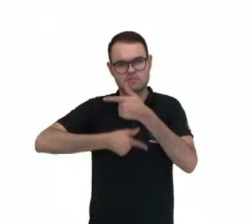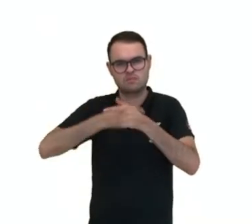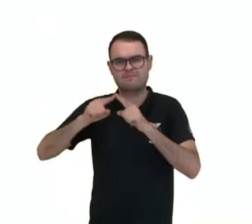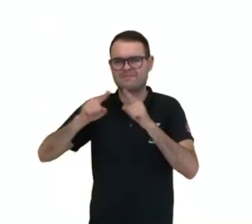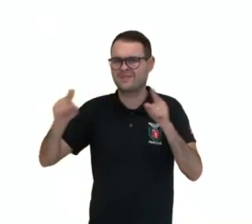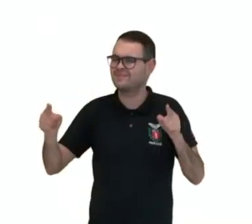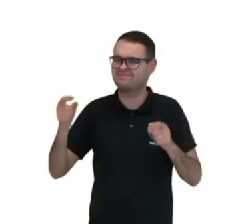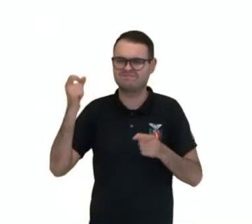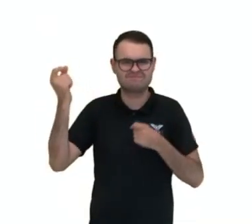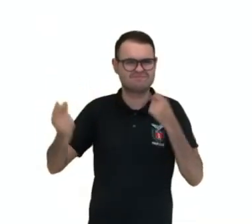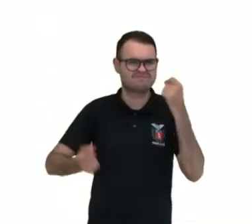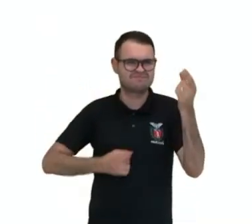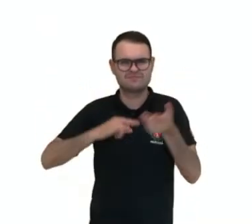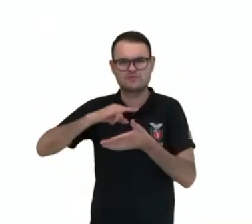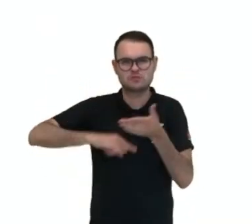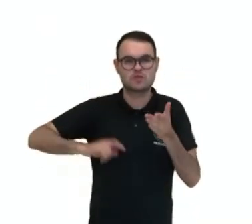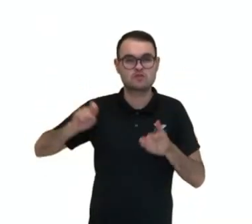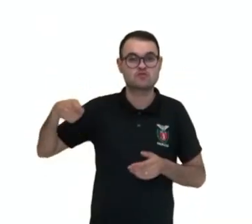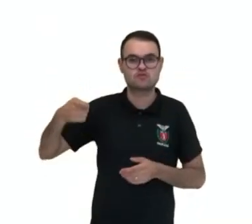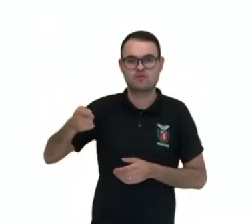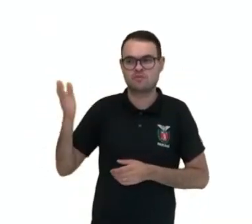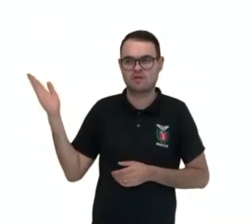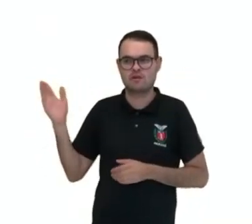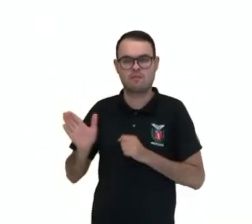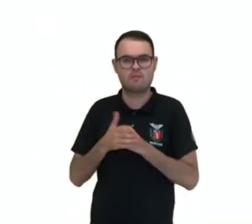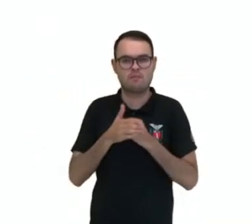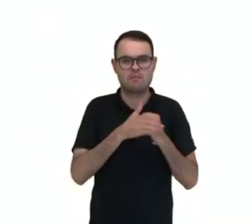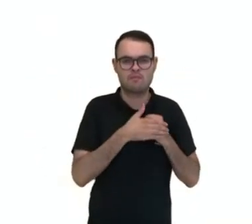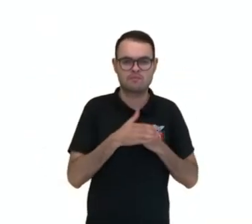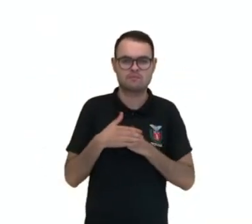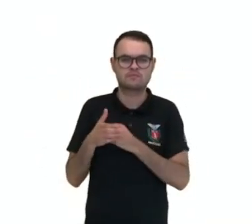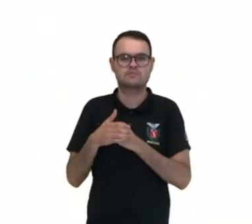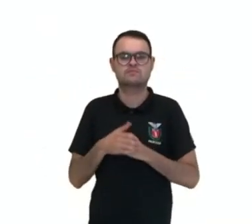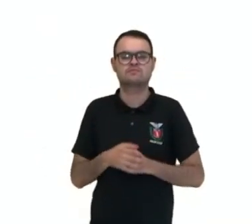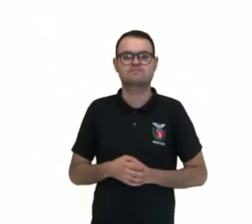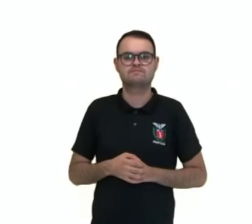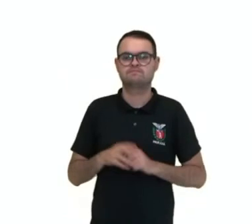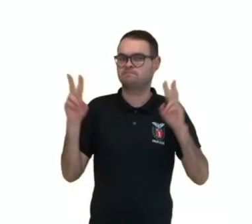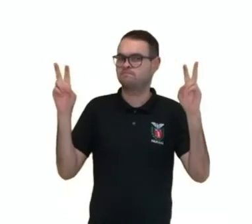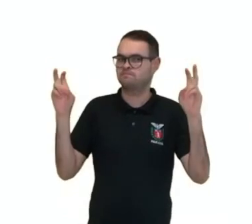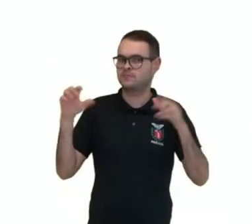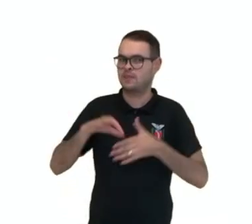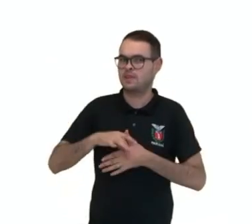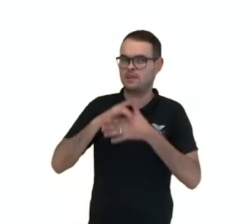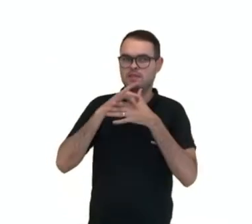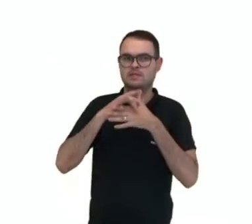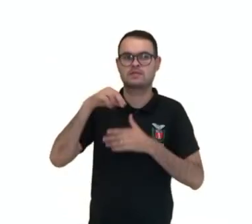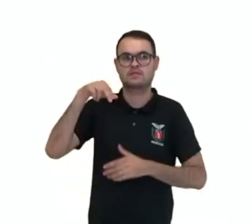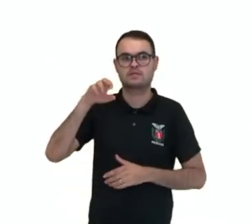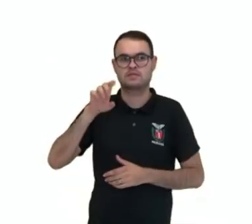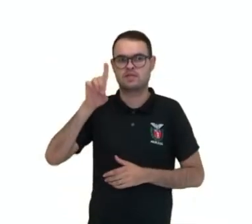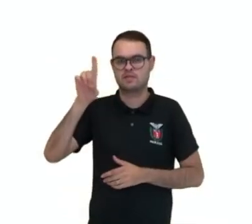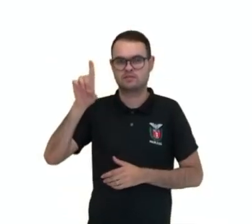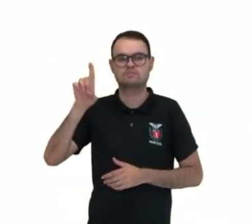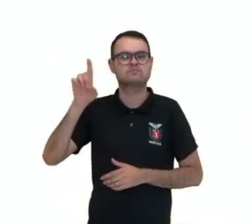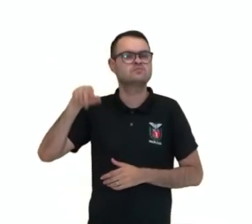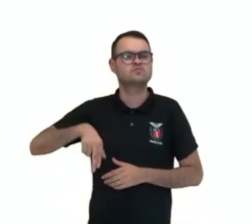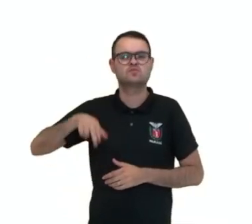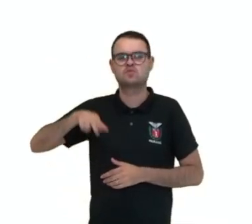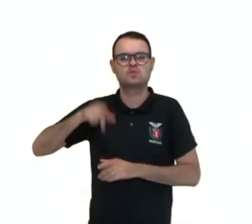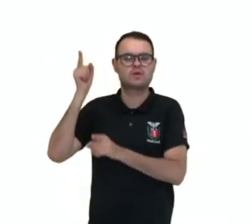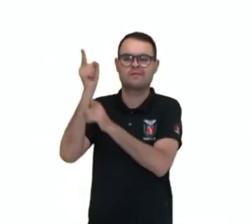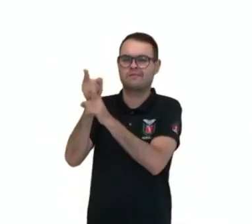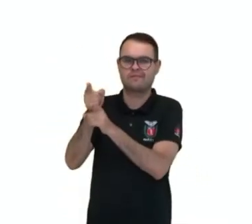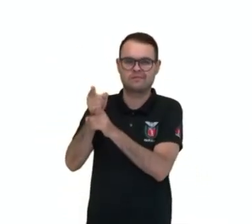muita pouca documentação sobre eles eram meio secretos. O seu suposto líder, que seria o Ned Ludd, nunca foi